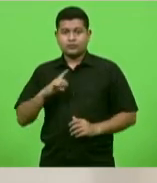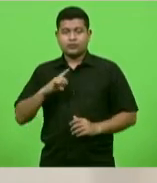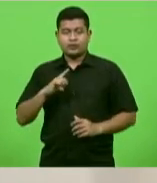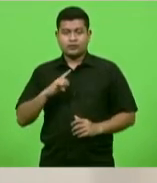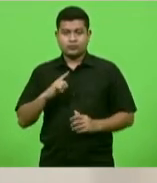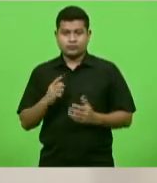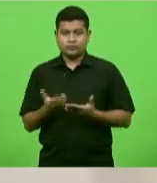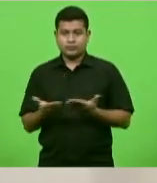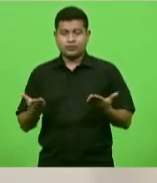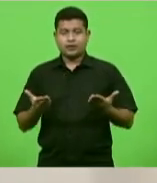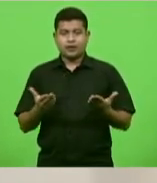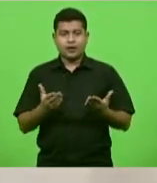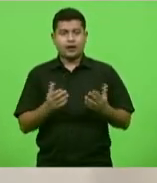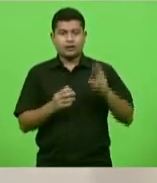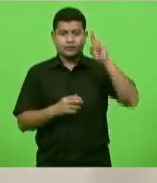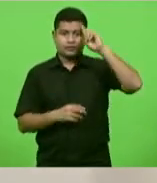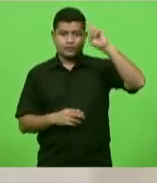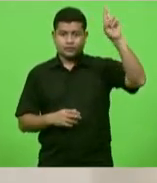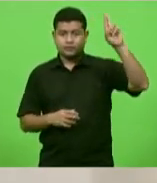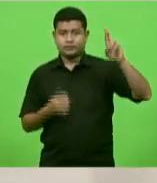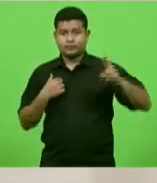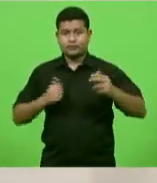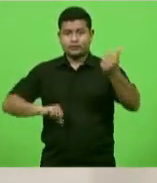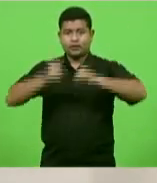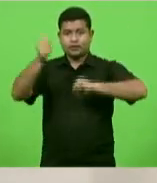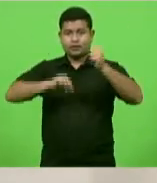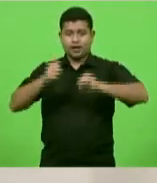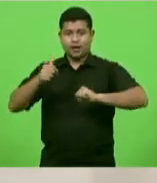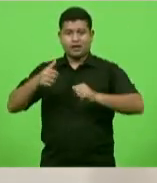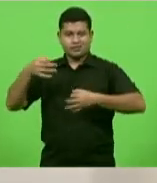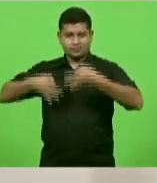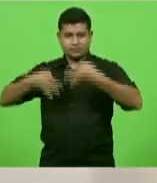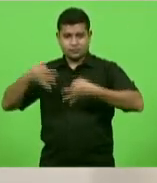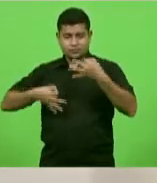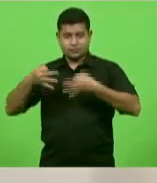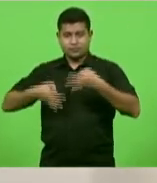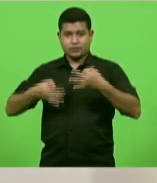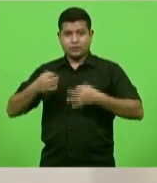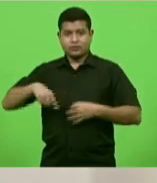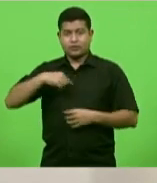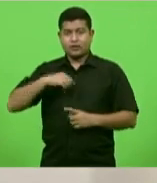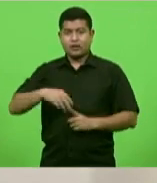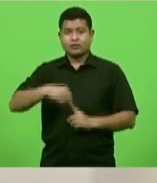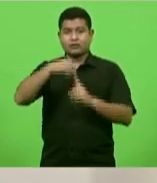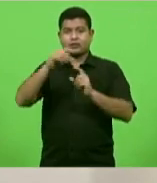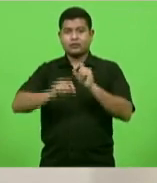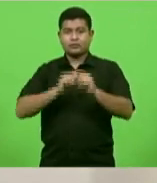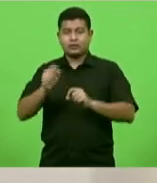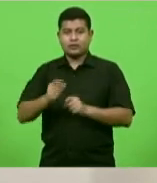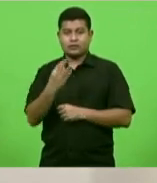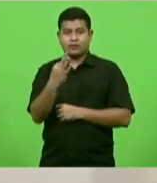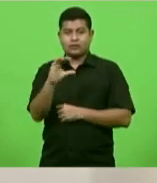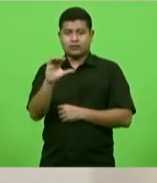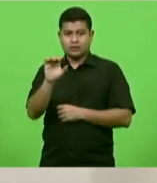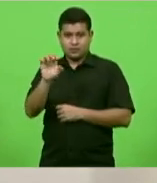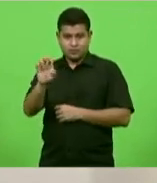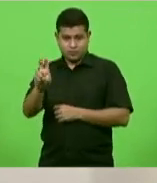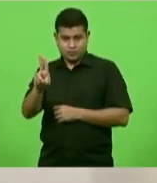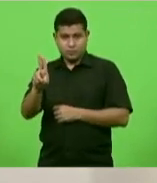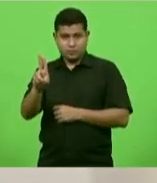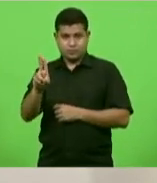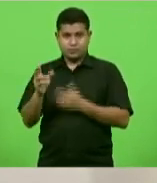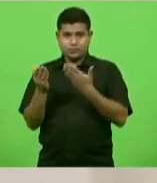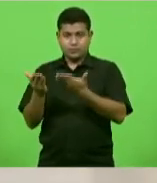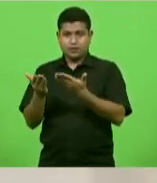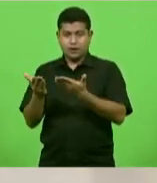dirigentes. Da análise jurisprudencial, destacamos as do Tribunal de Contas da União, que asseveram